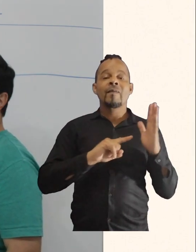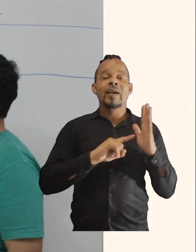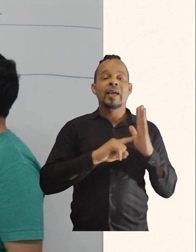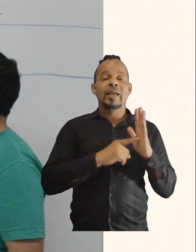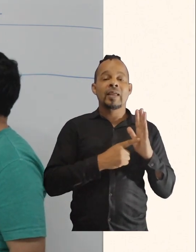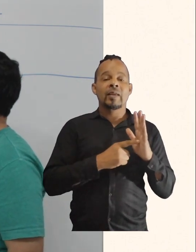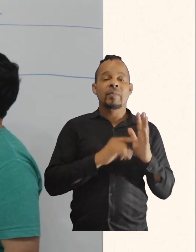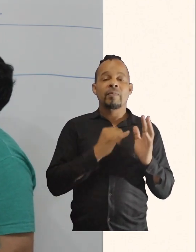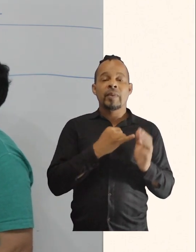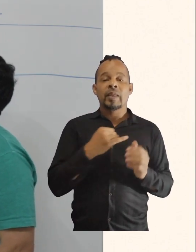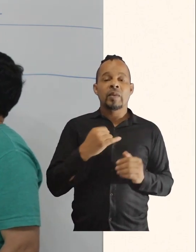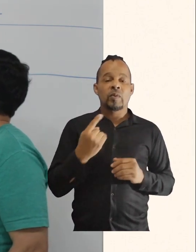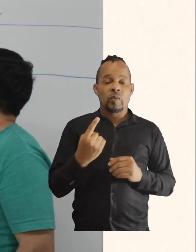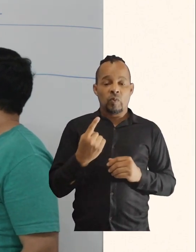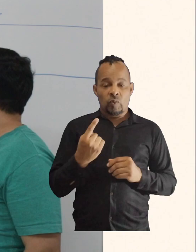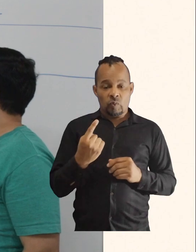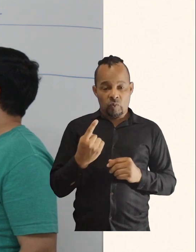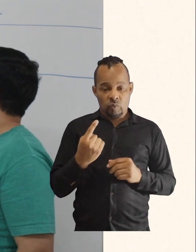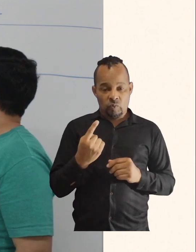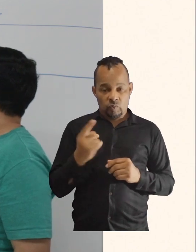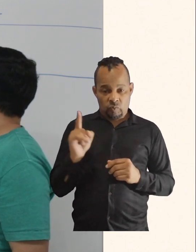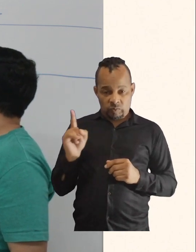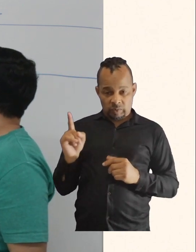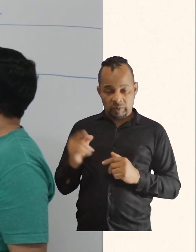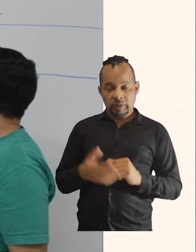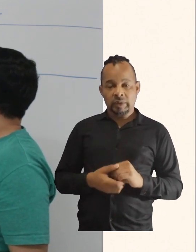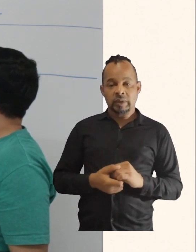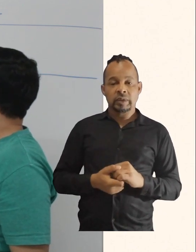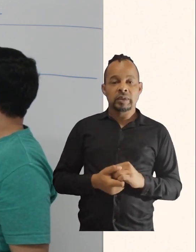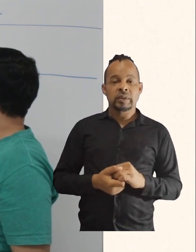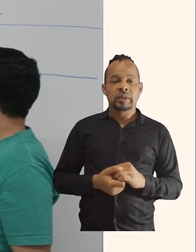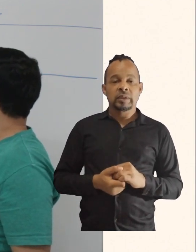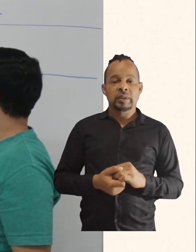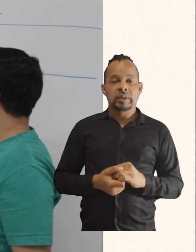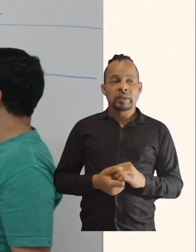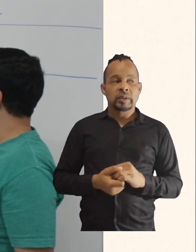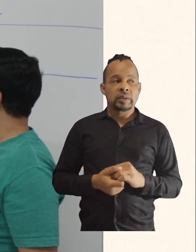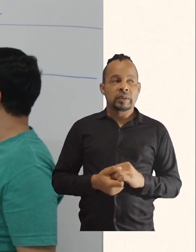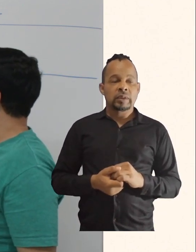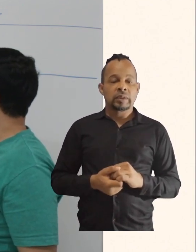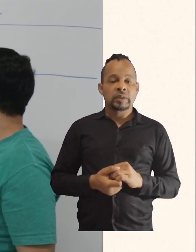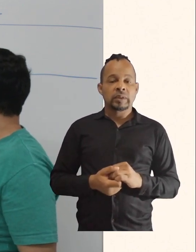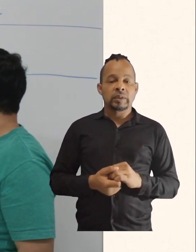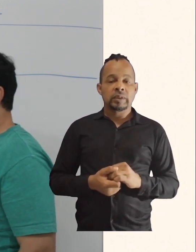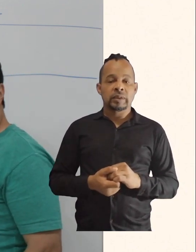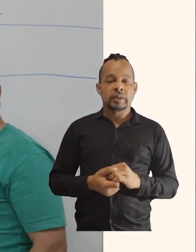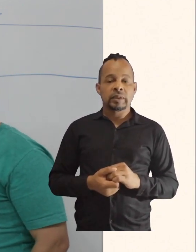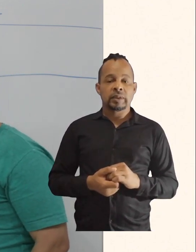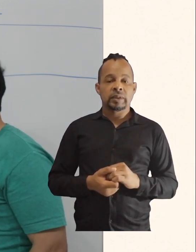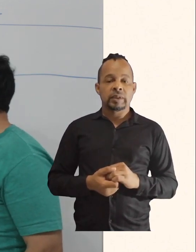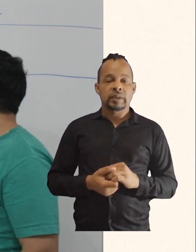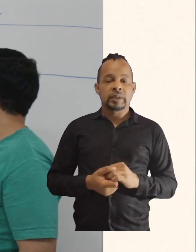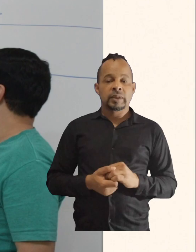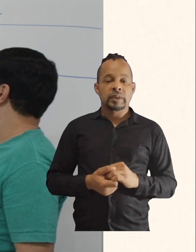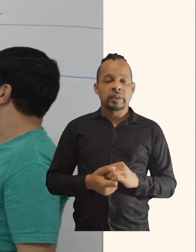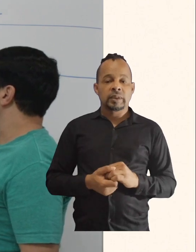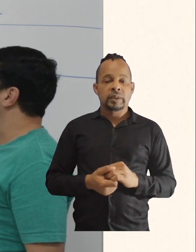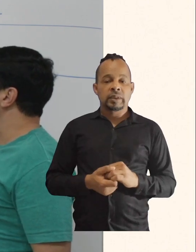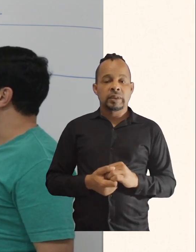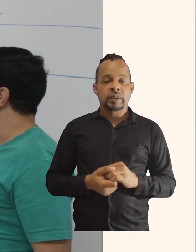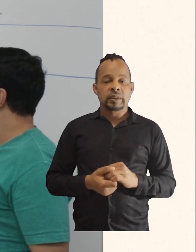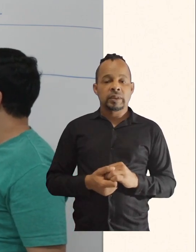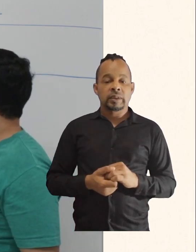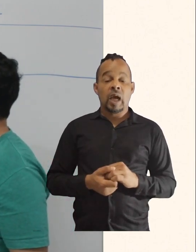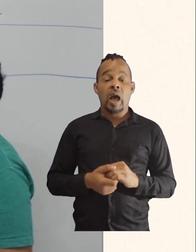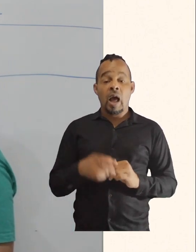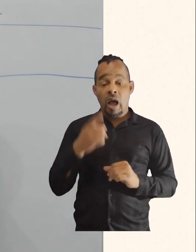C1 de f dr, mais a integral de B até A de f dr sobre C2 igual